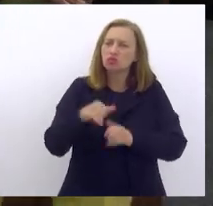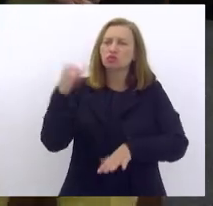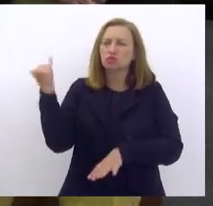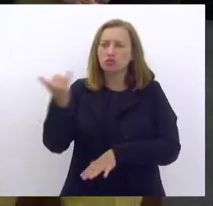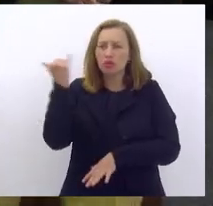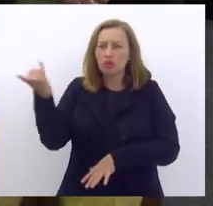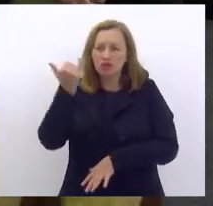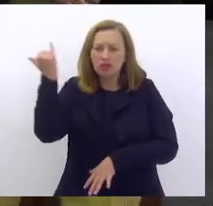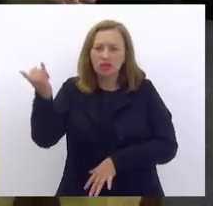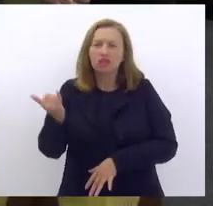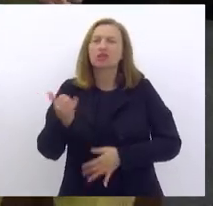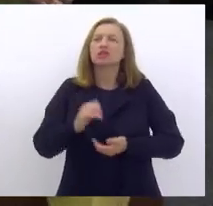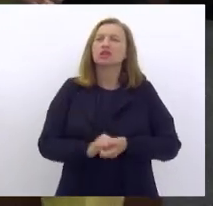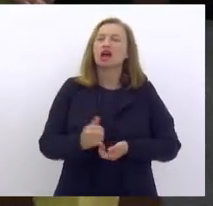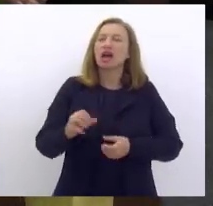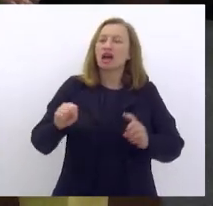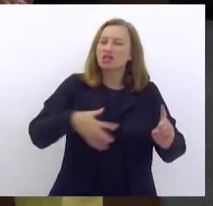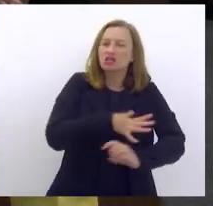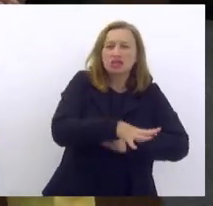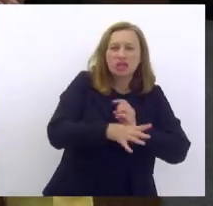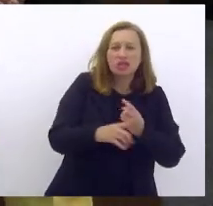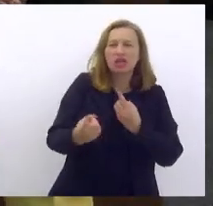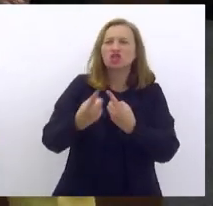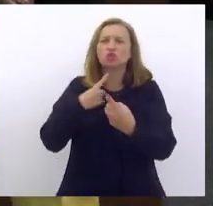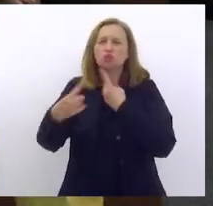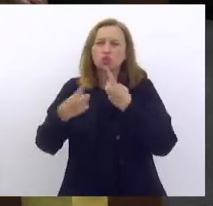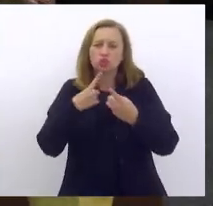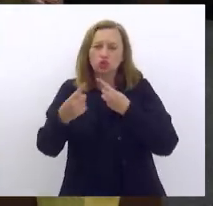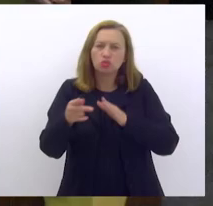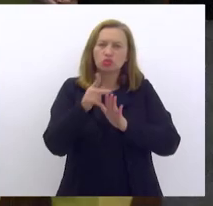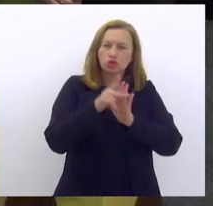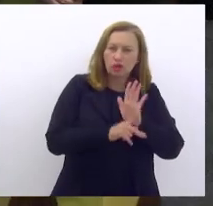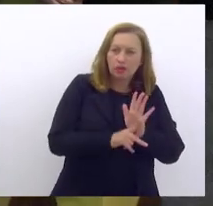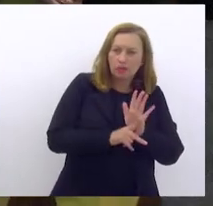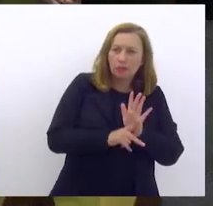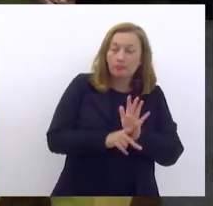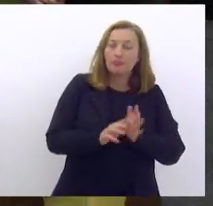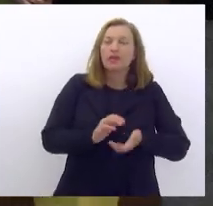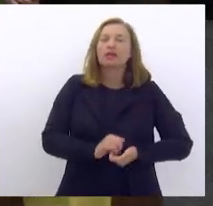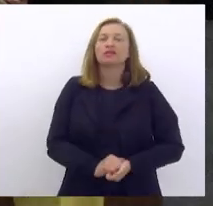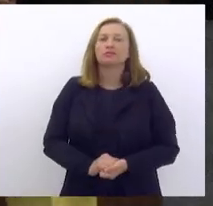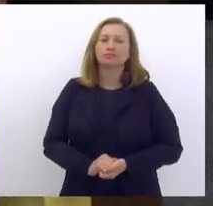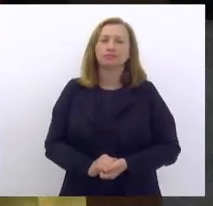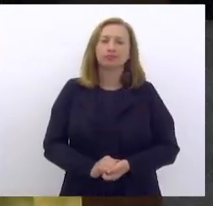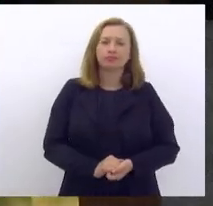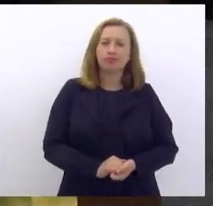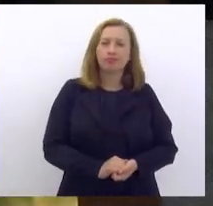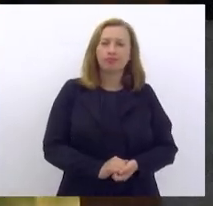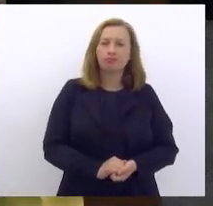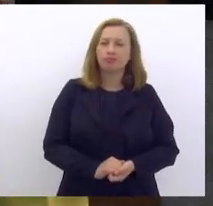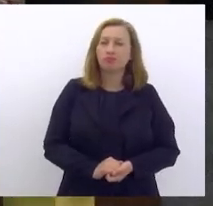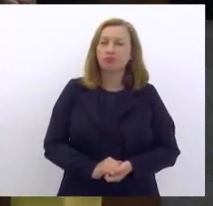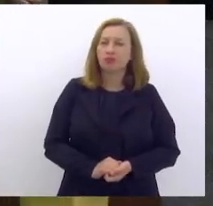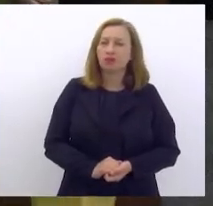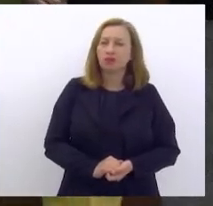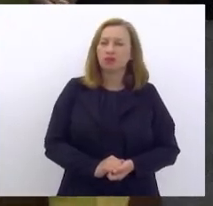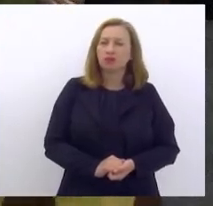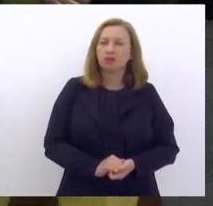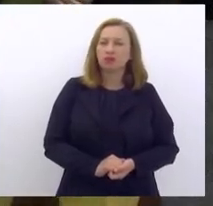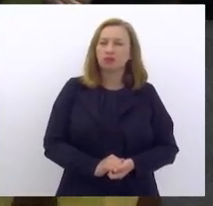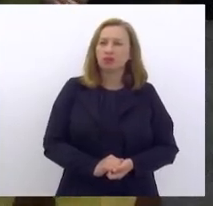importante, a sociedade discutiu esse projeto. E esses